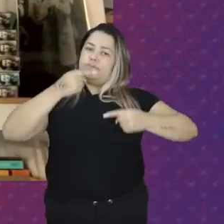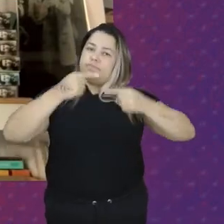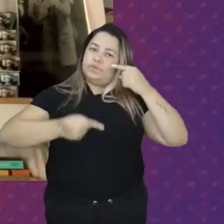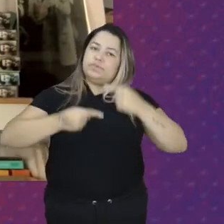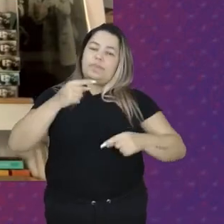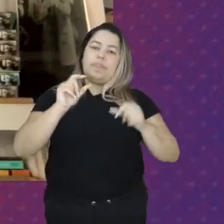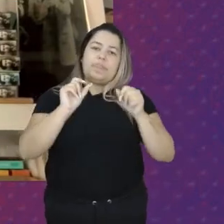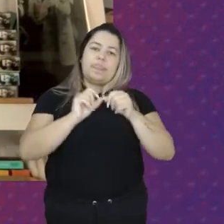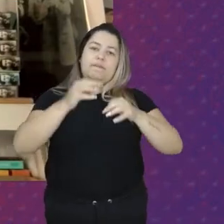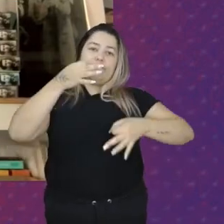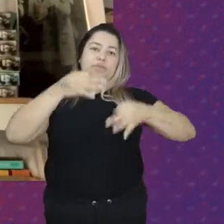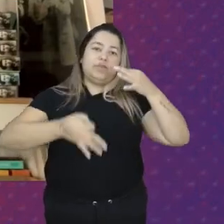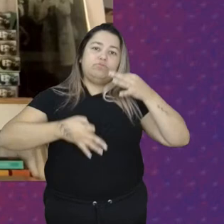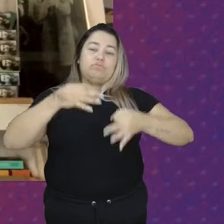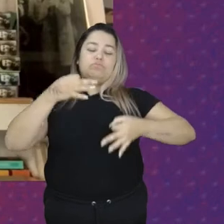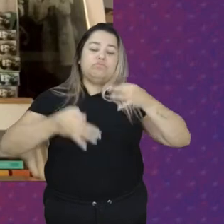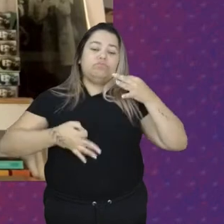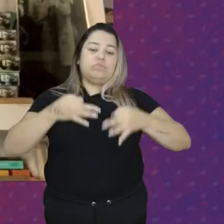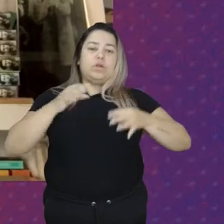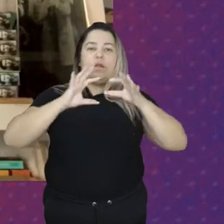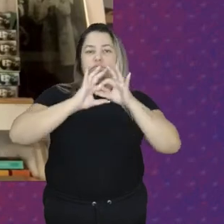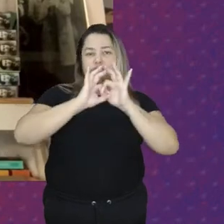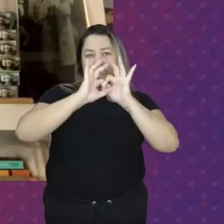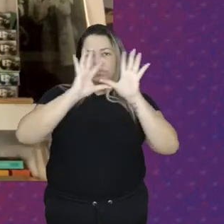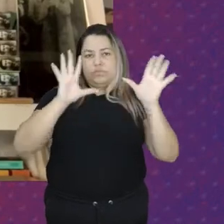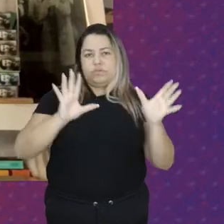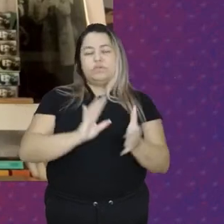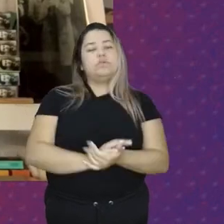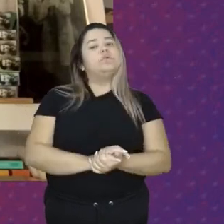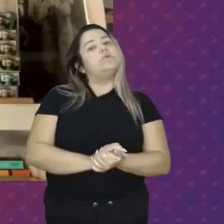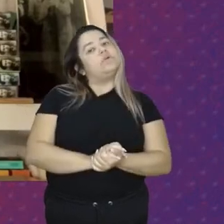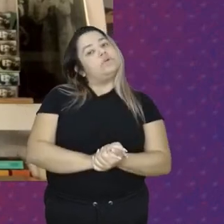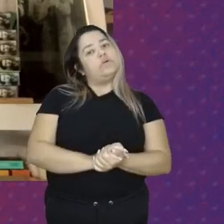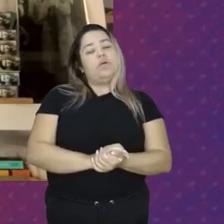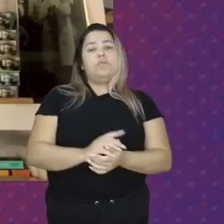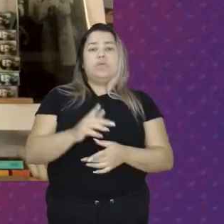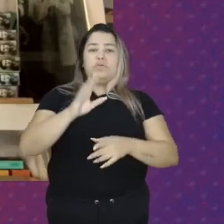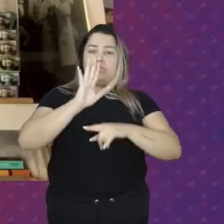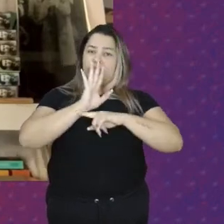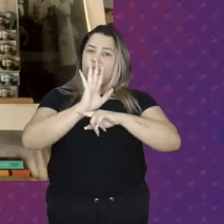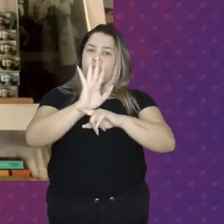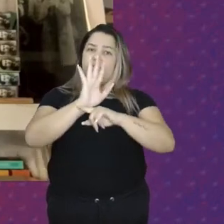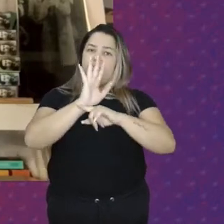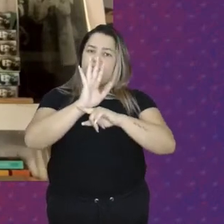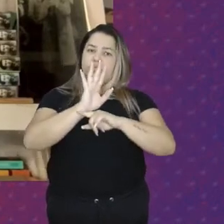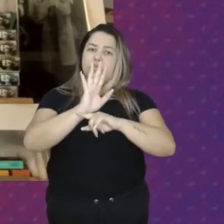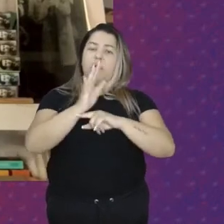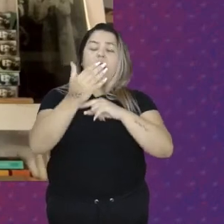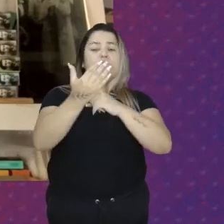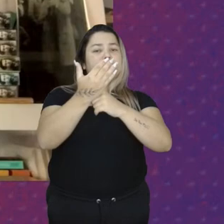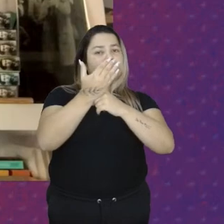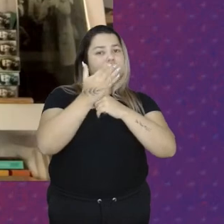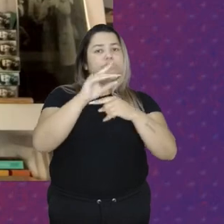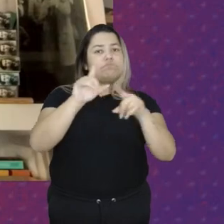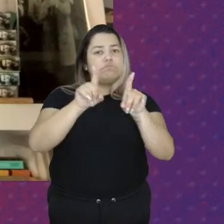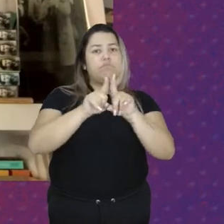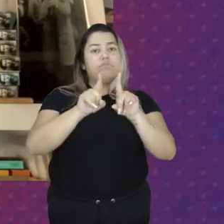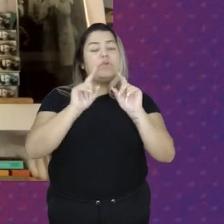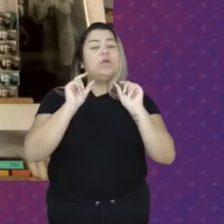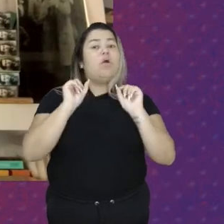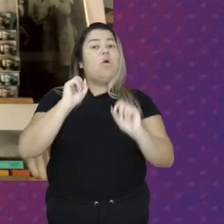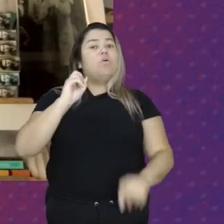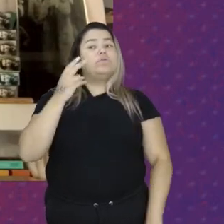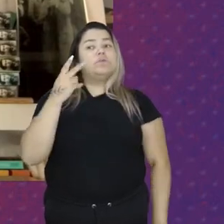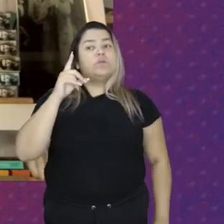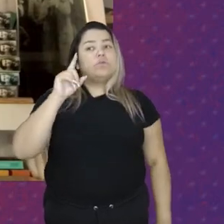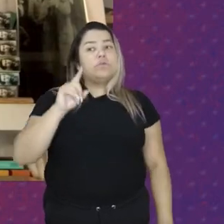da justiça e do exercício da liberdade, porque ela nos ajuda a refletir, seja